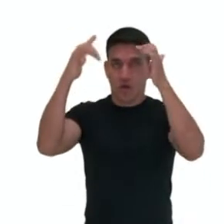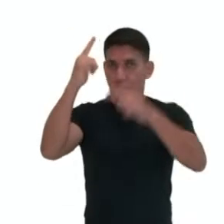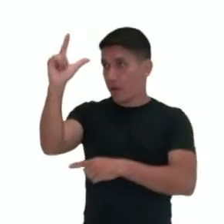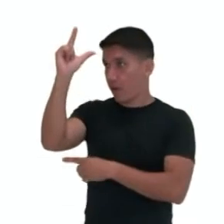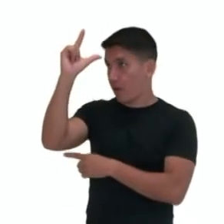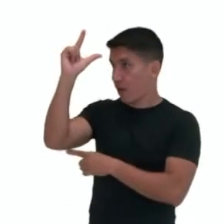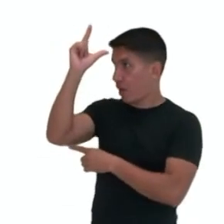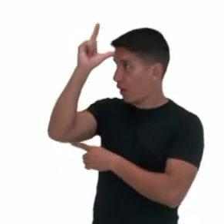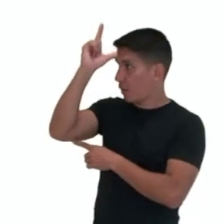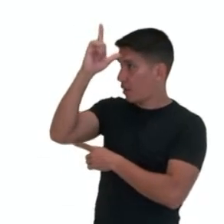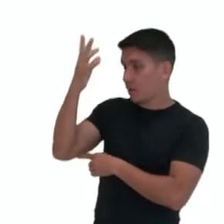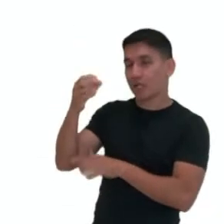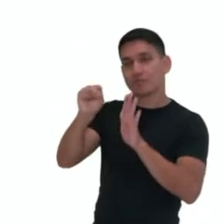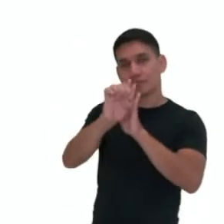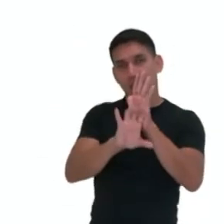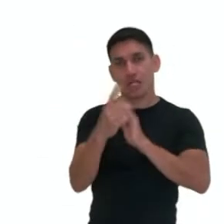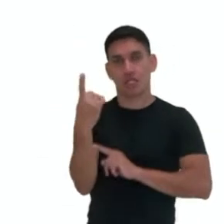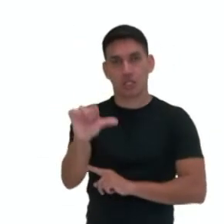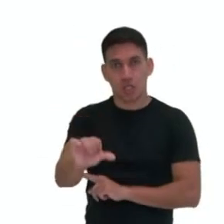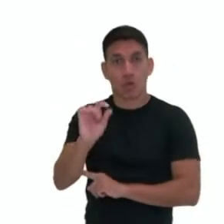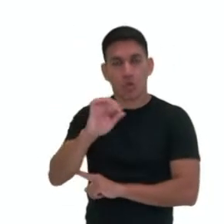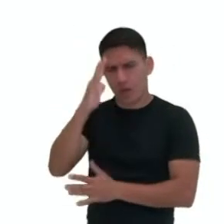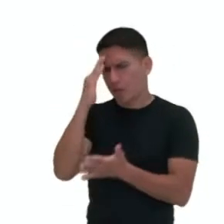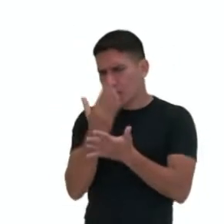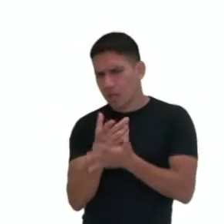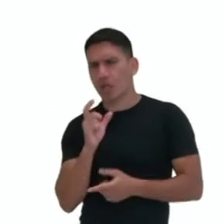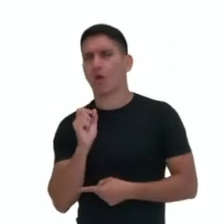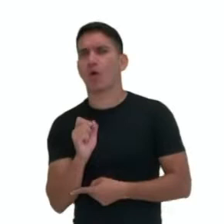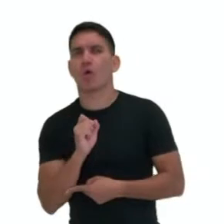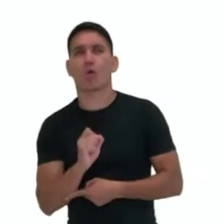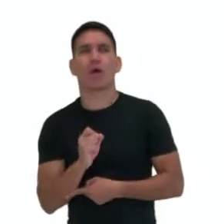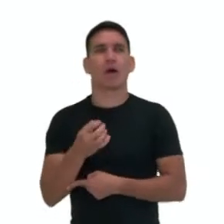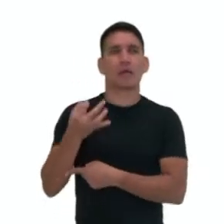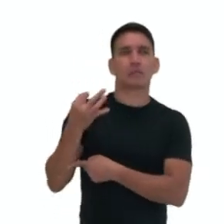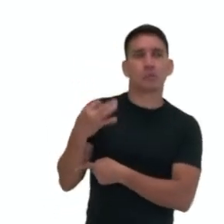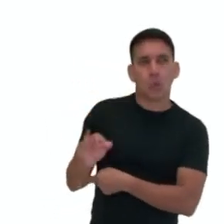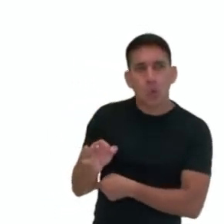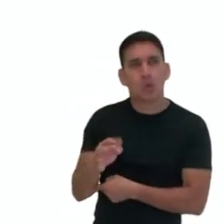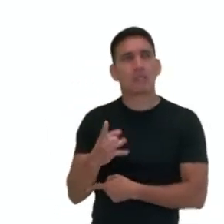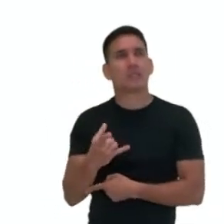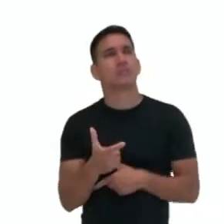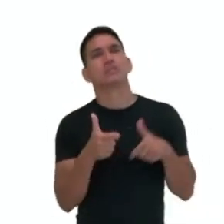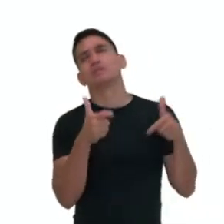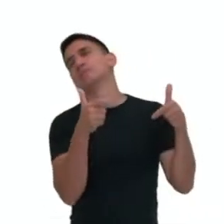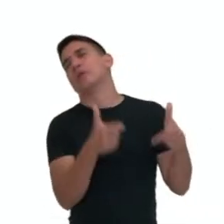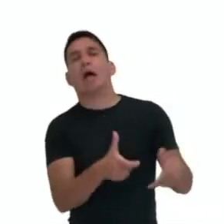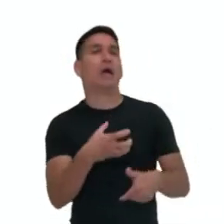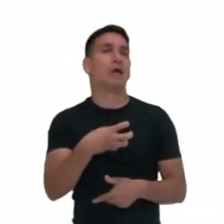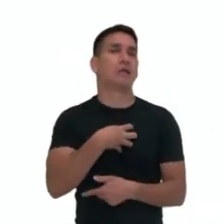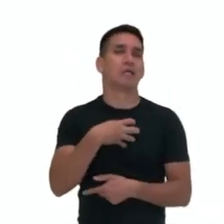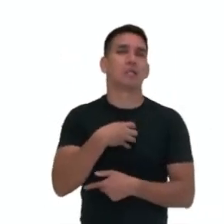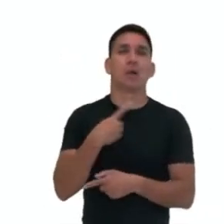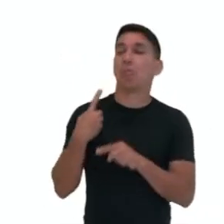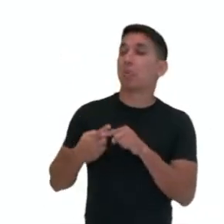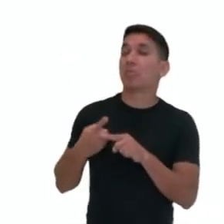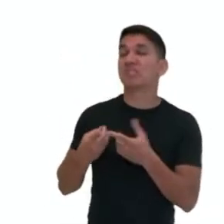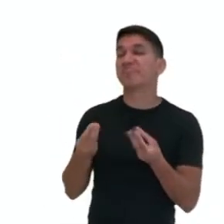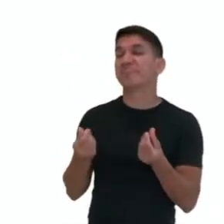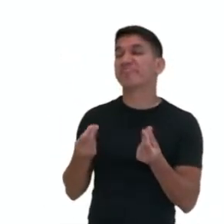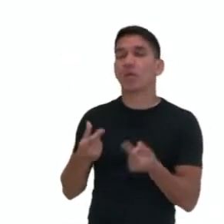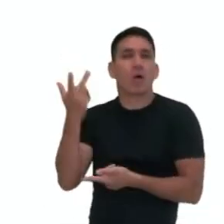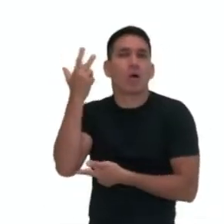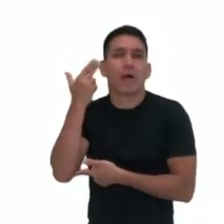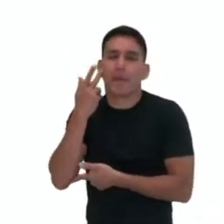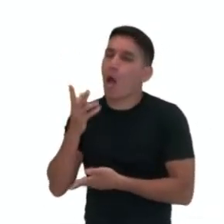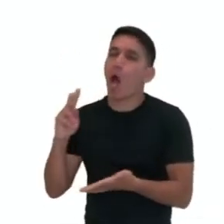do século XIX que considerava a dor e o tédio como condições inerentes à vida